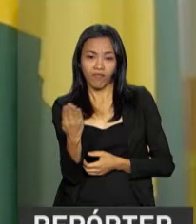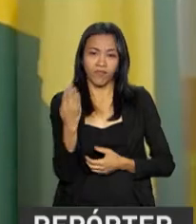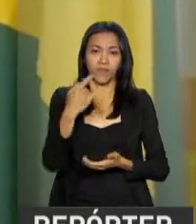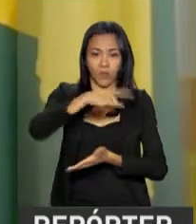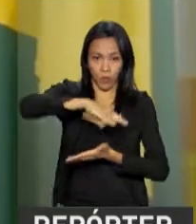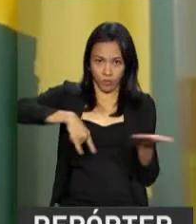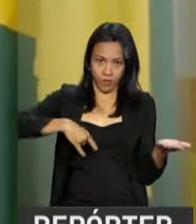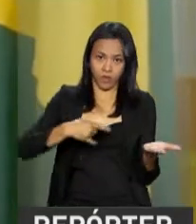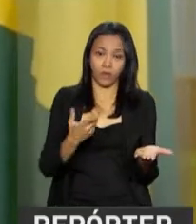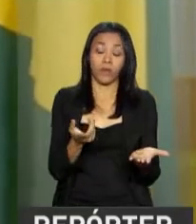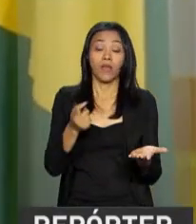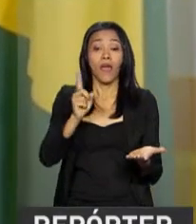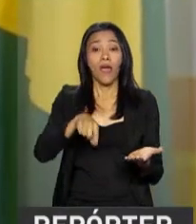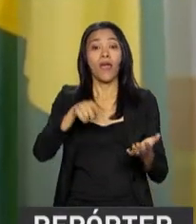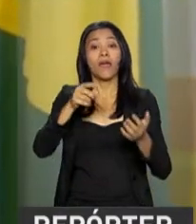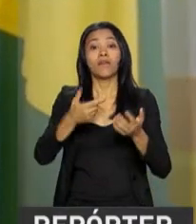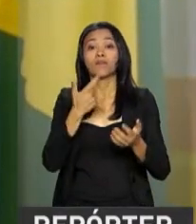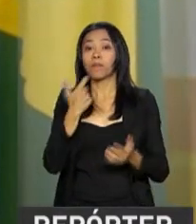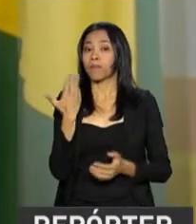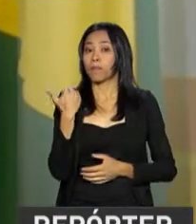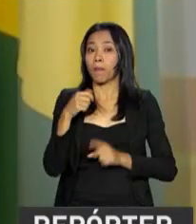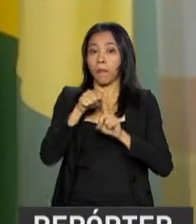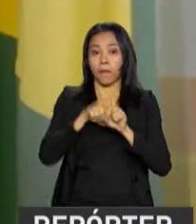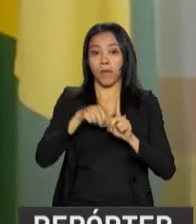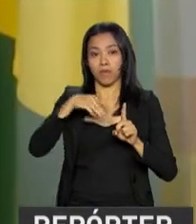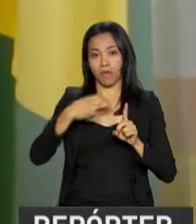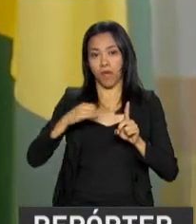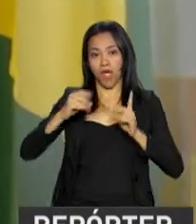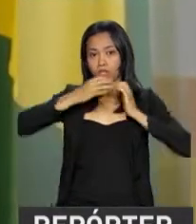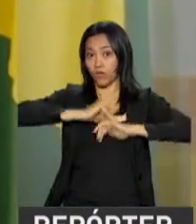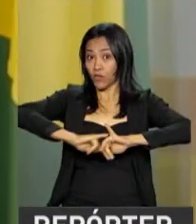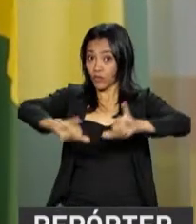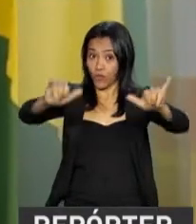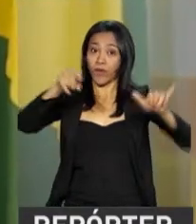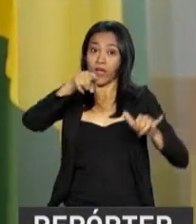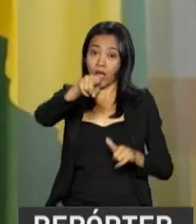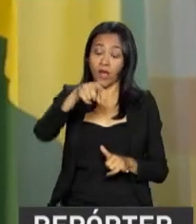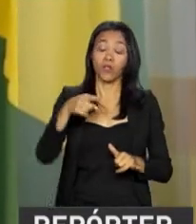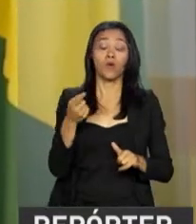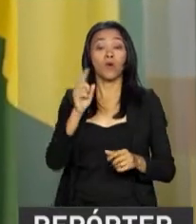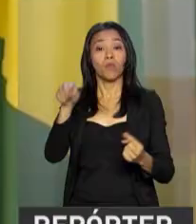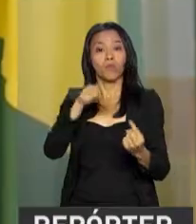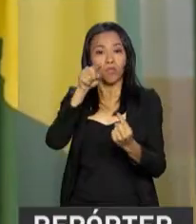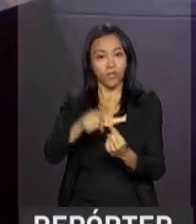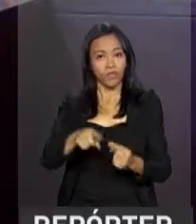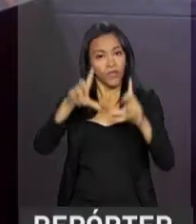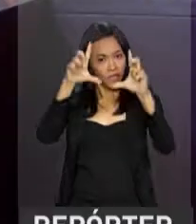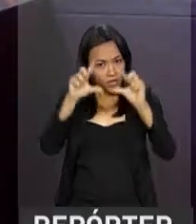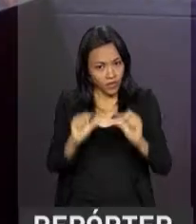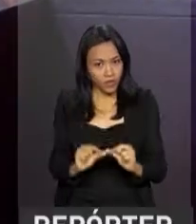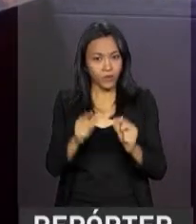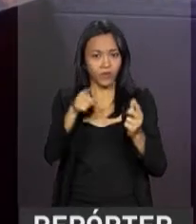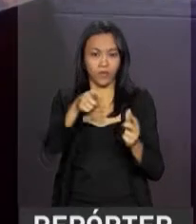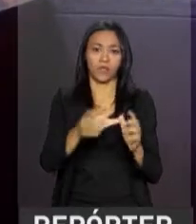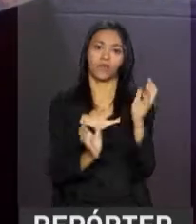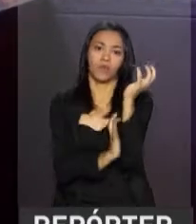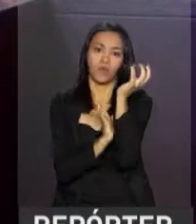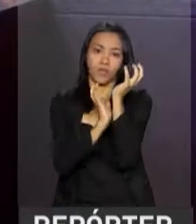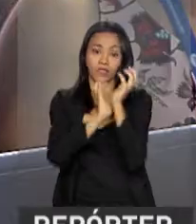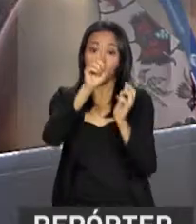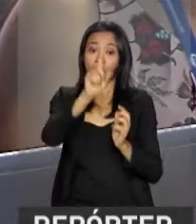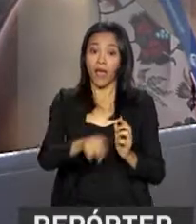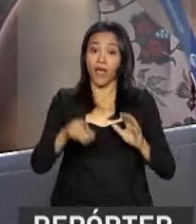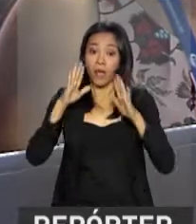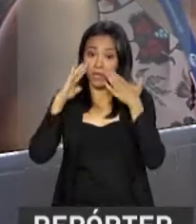eficiente lançado em março deste ano para desburocratizar os serviços aos cidadãos o balanço apresentado pela